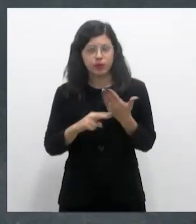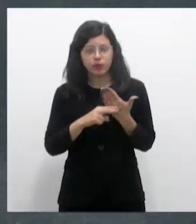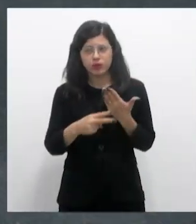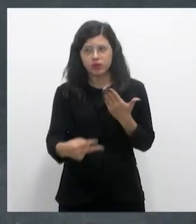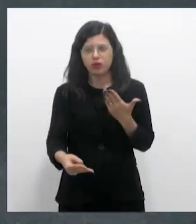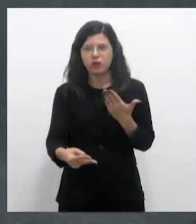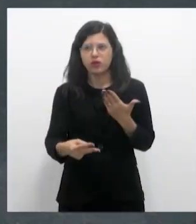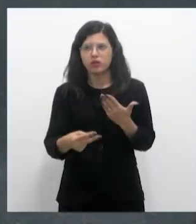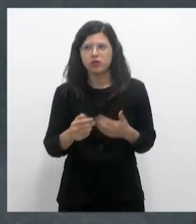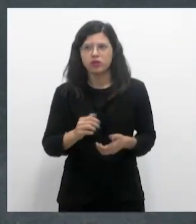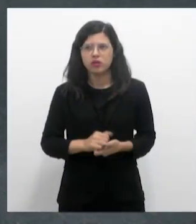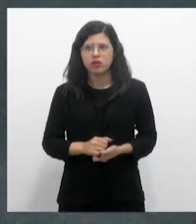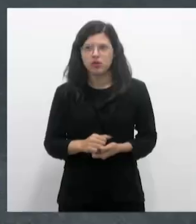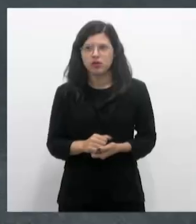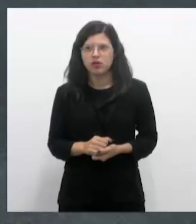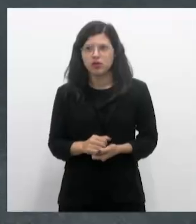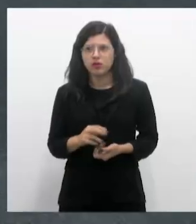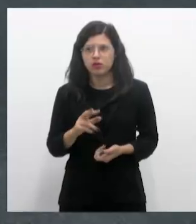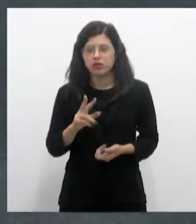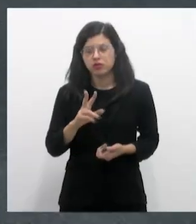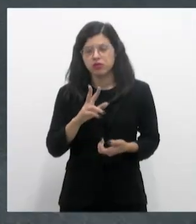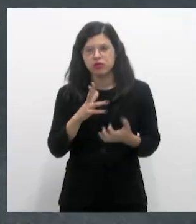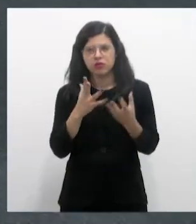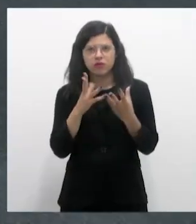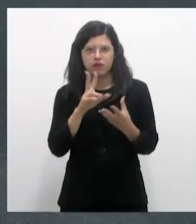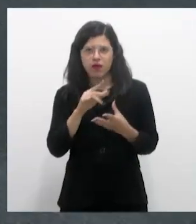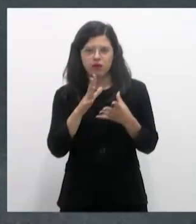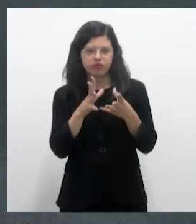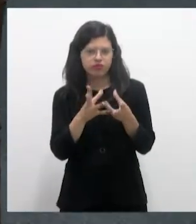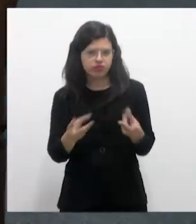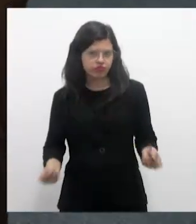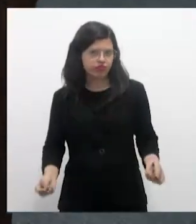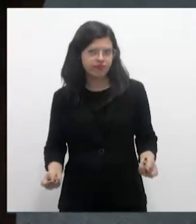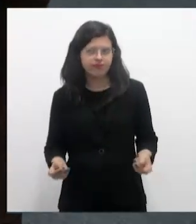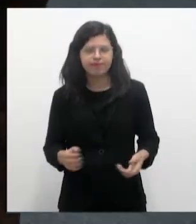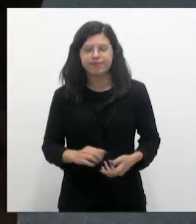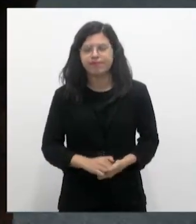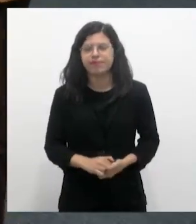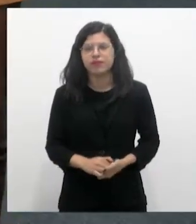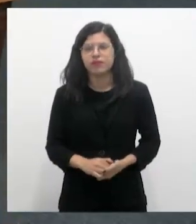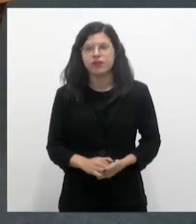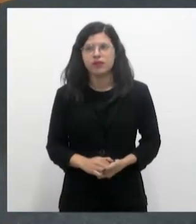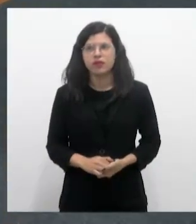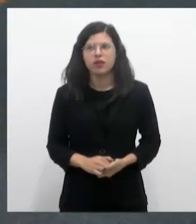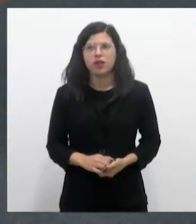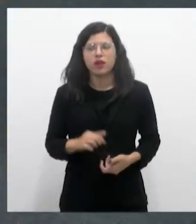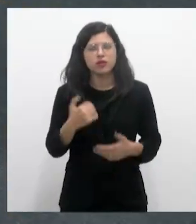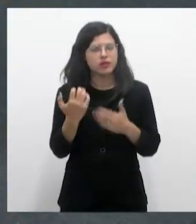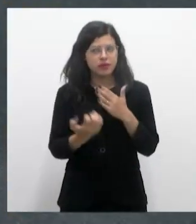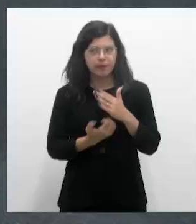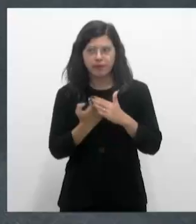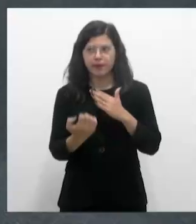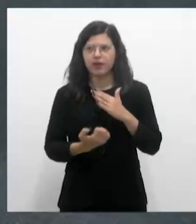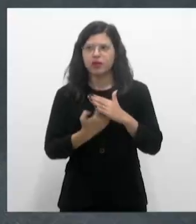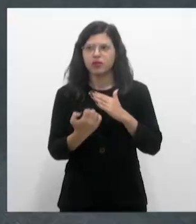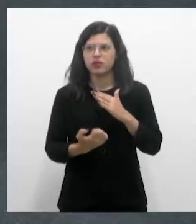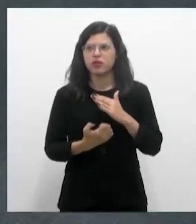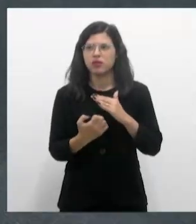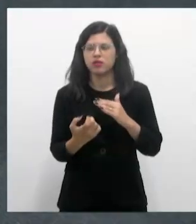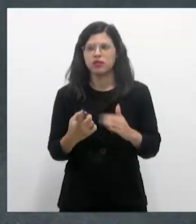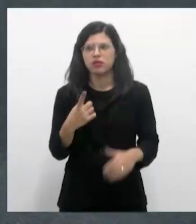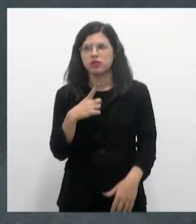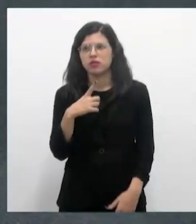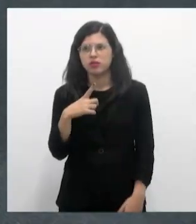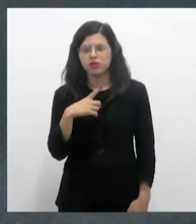presidente, vai virar pó. E a Ambipar tem